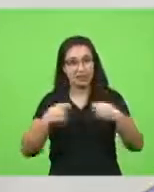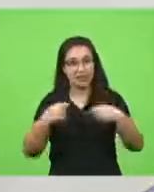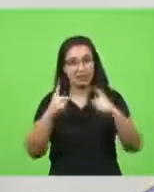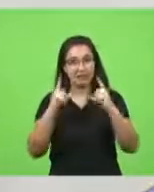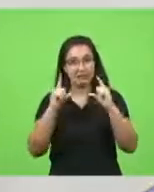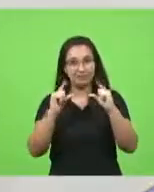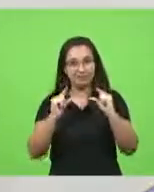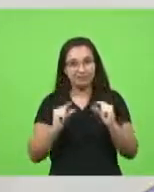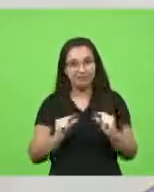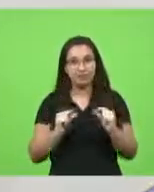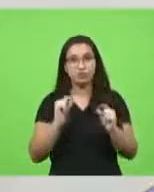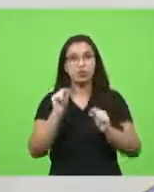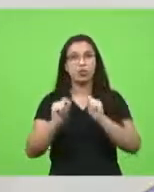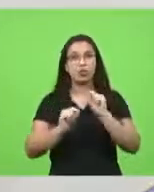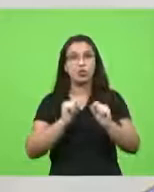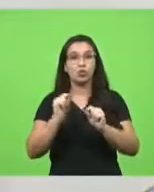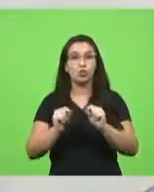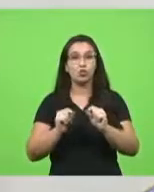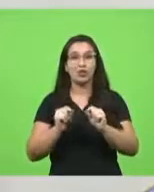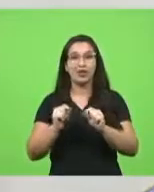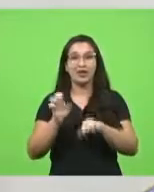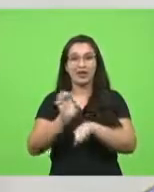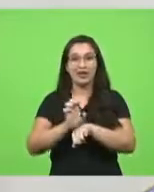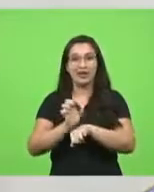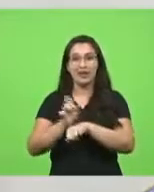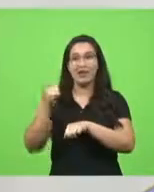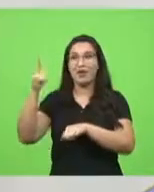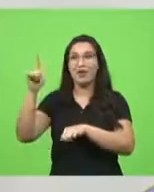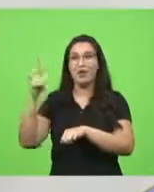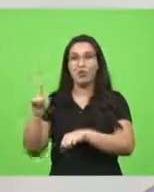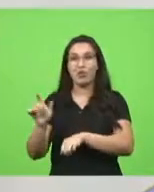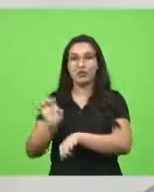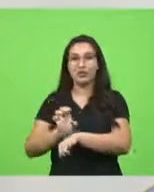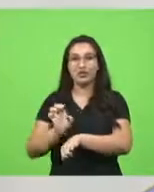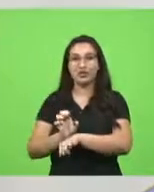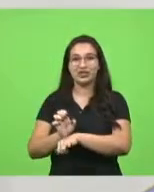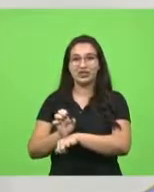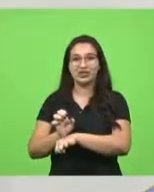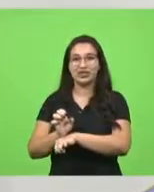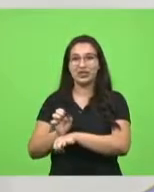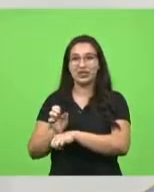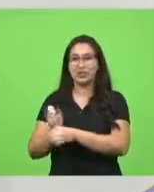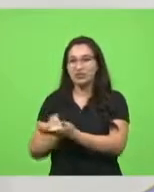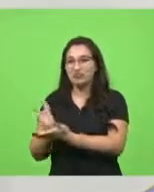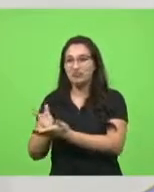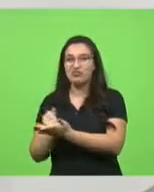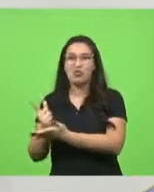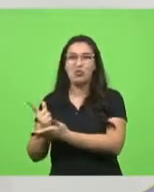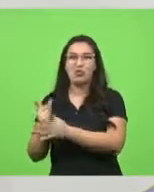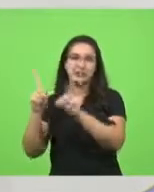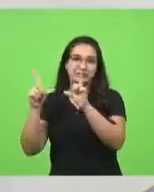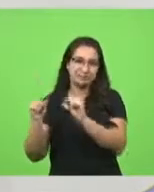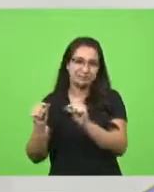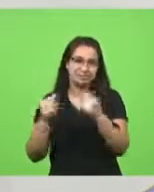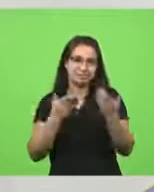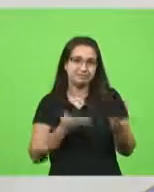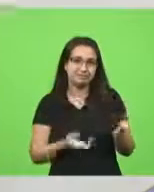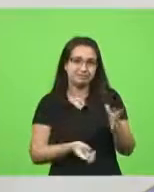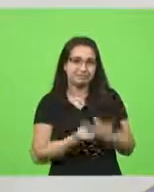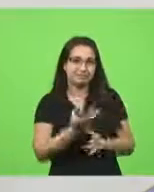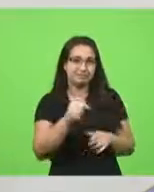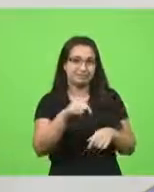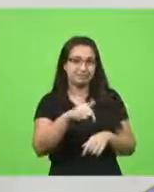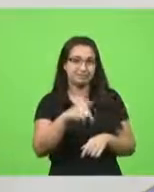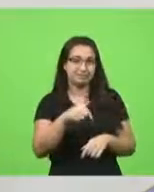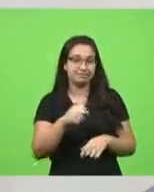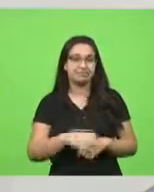nossa dependência de milhos externos de outros estados. Quero aqui caminhar para o encerramento.